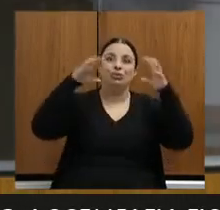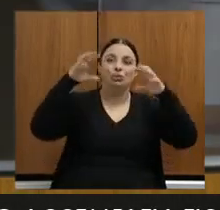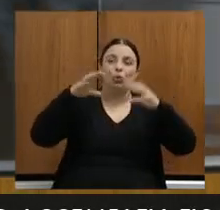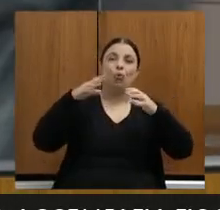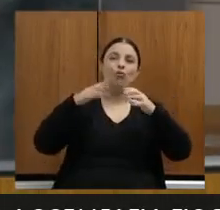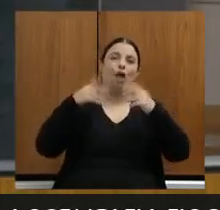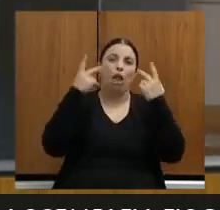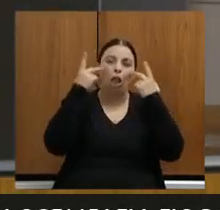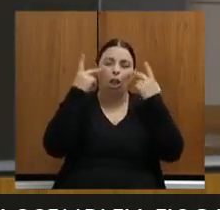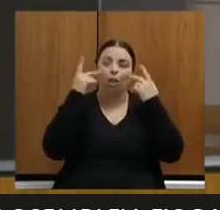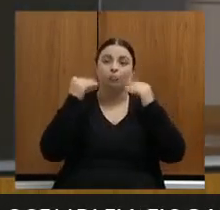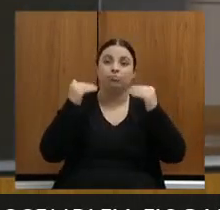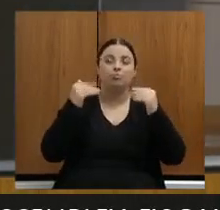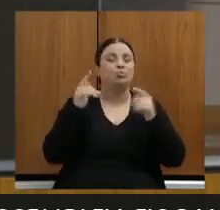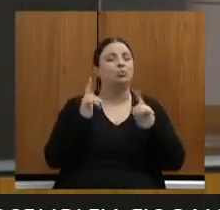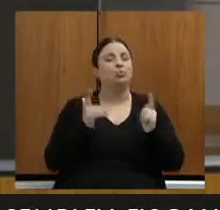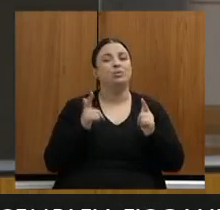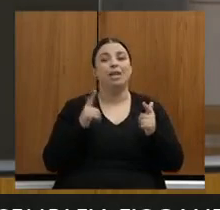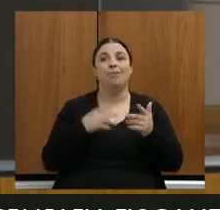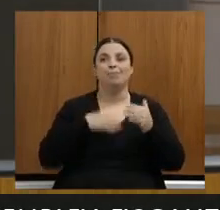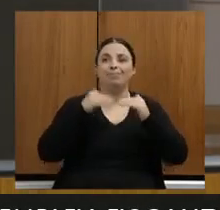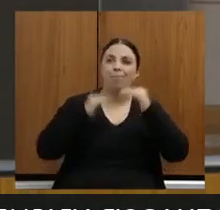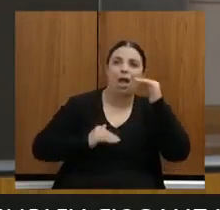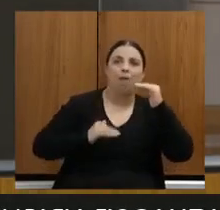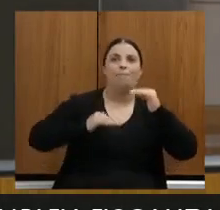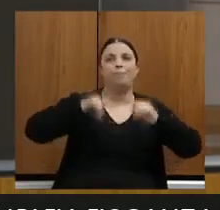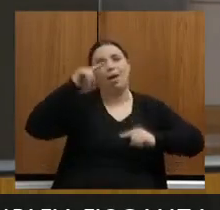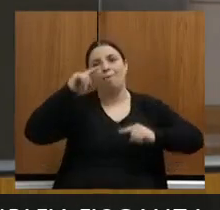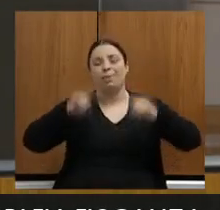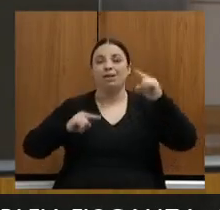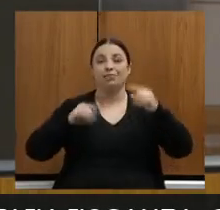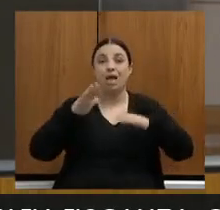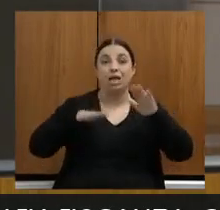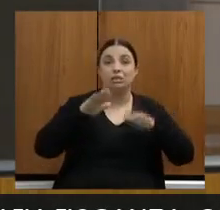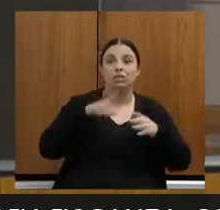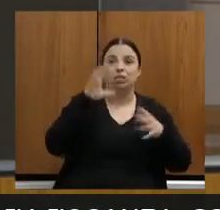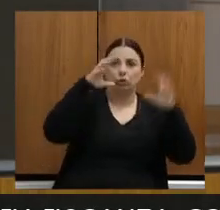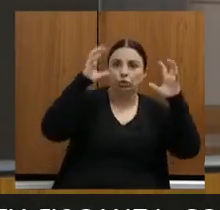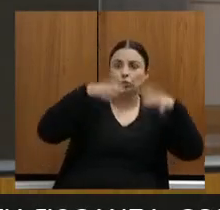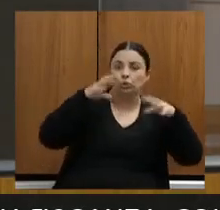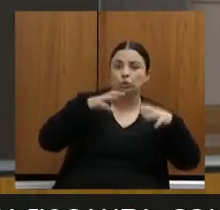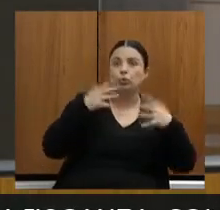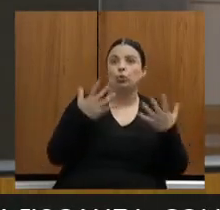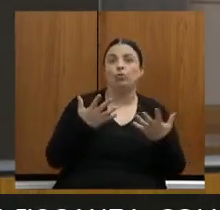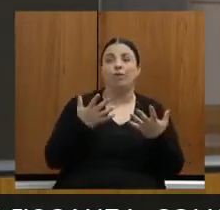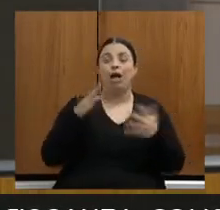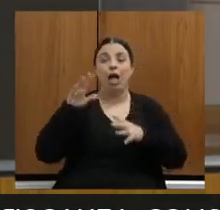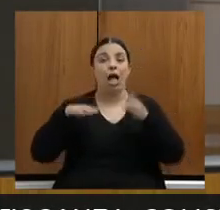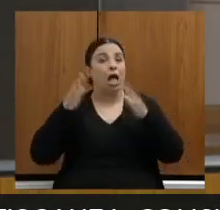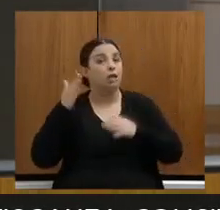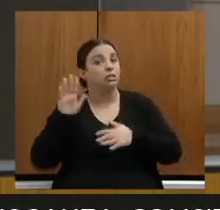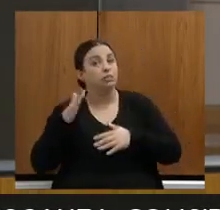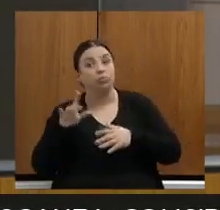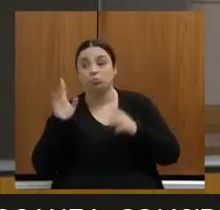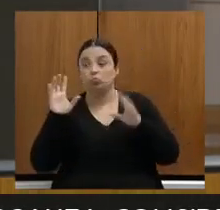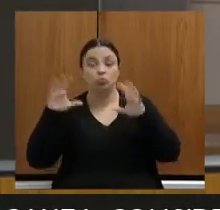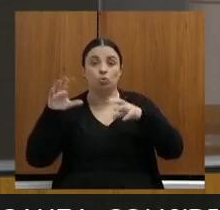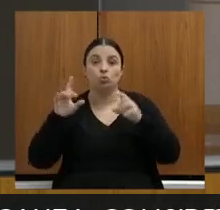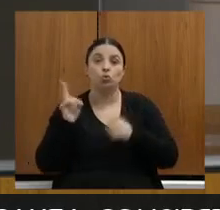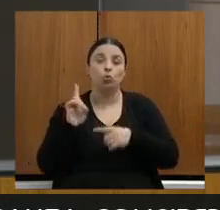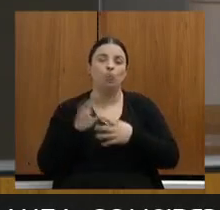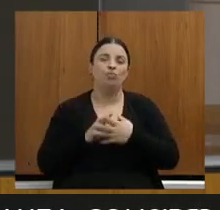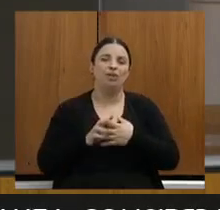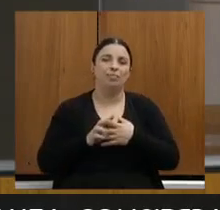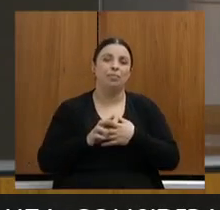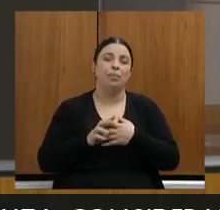é hídrica então boa parte do ano quando não tem aquelas externas que são as tecnologias sociais que foi feito até época do presidente